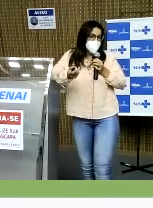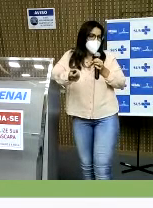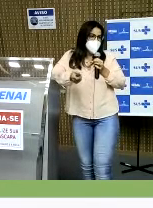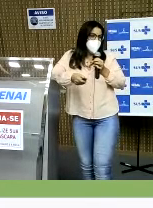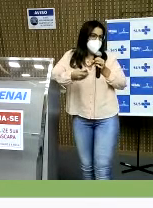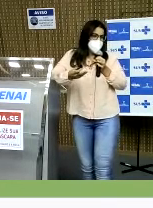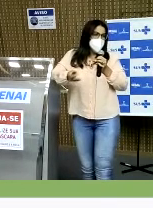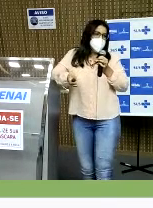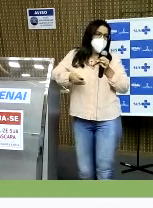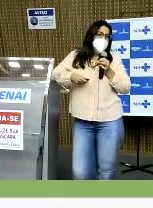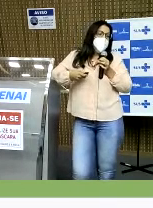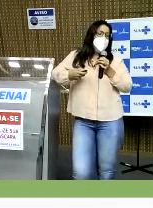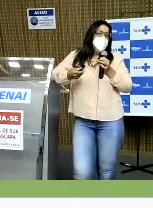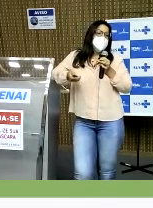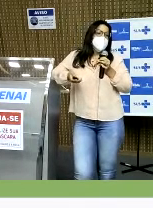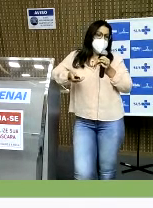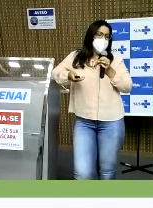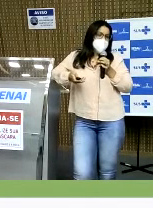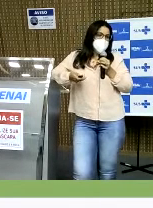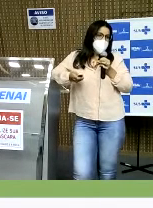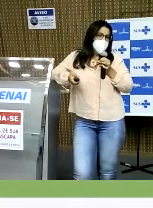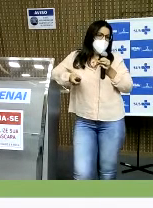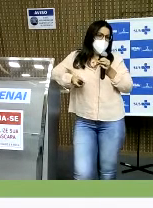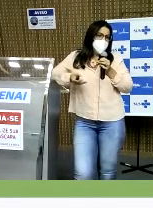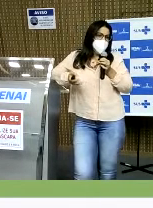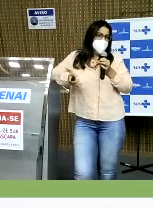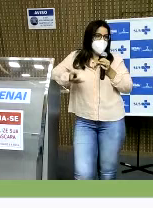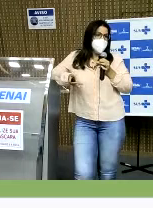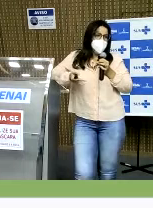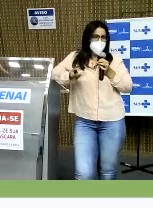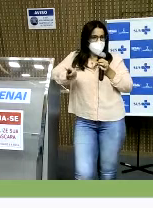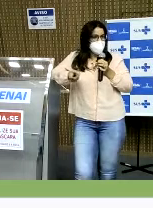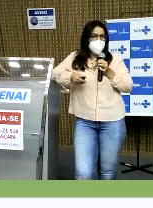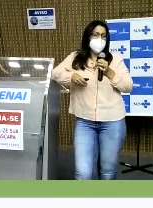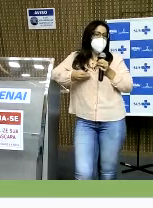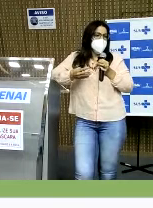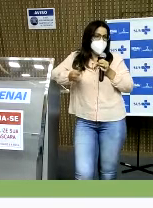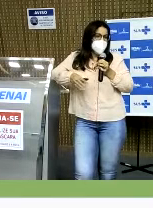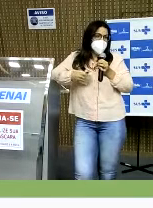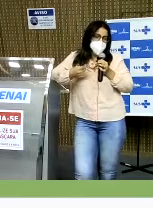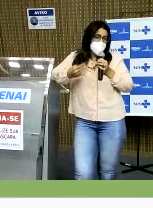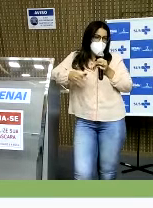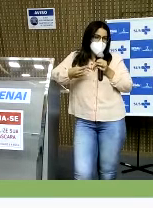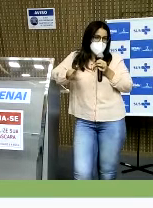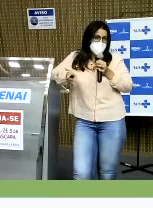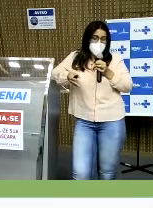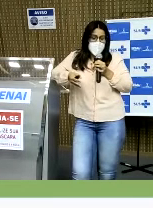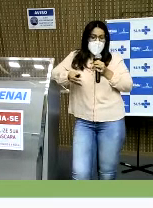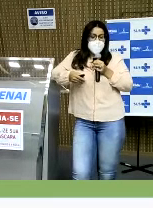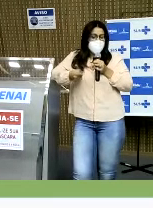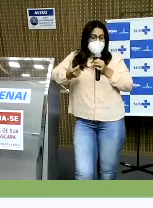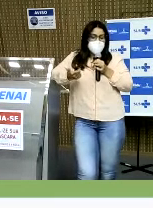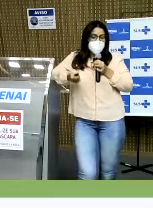acaba captando essa mulher no teste do pezinho ou na primeira consulta de puerpério, né? O agente agenda e manda para a gente ou orienta, sabe quando vai